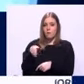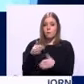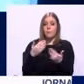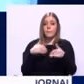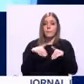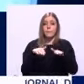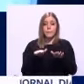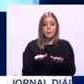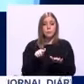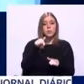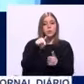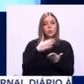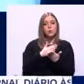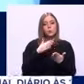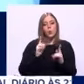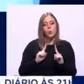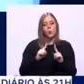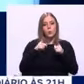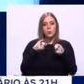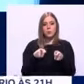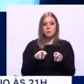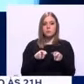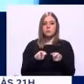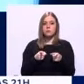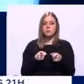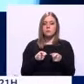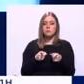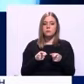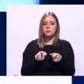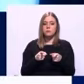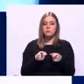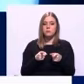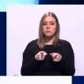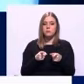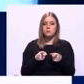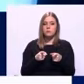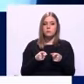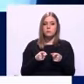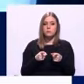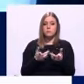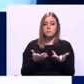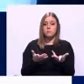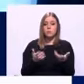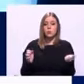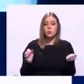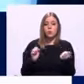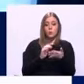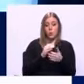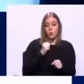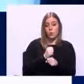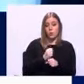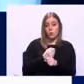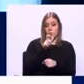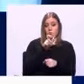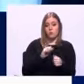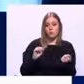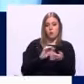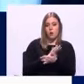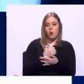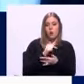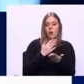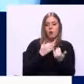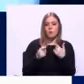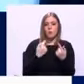Mas esse é apenas o ponto de partida para o jornalista traçar um cenário de controlo, de